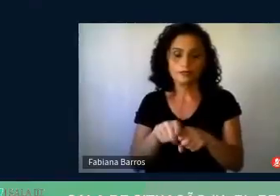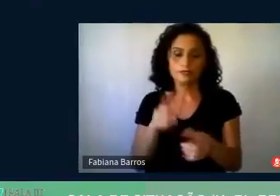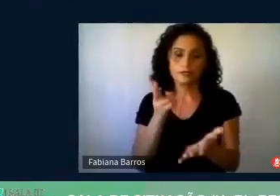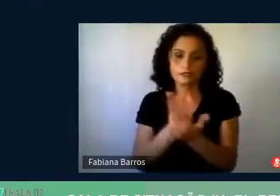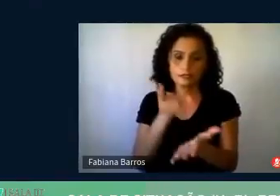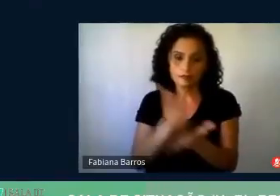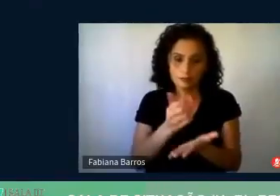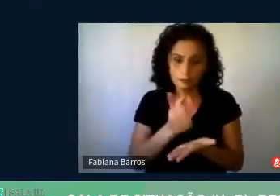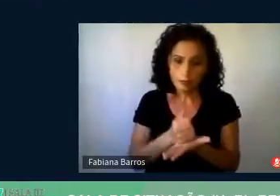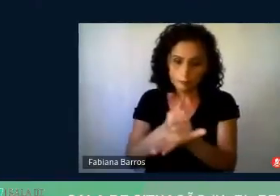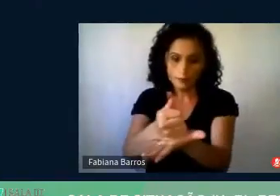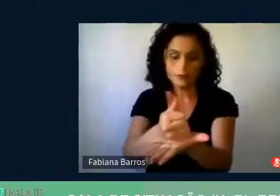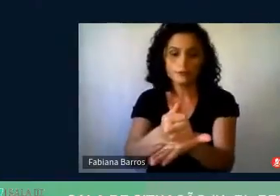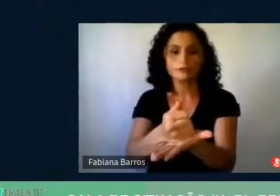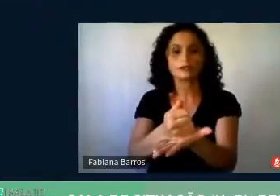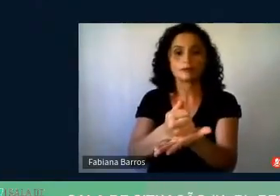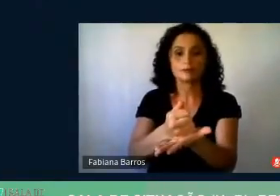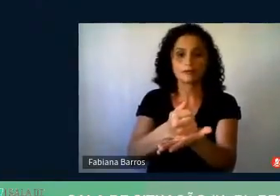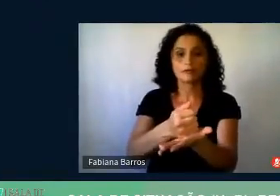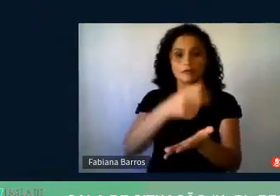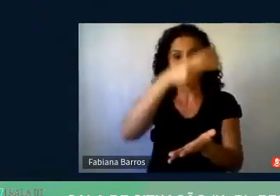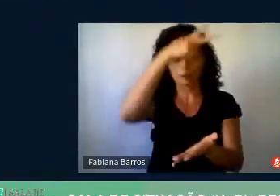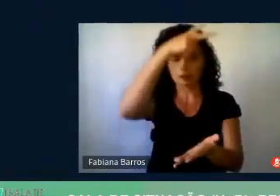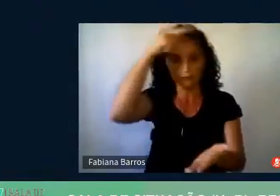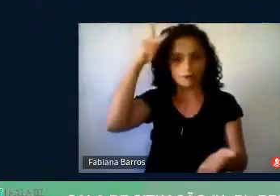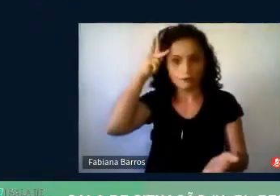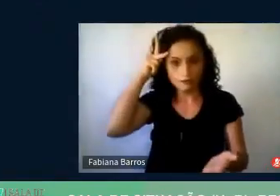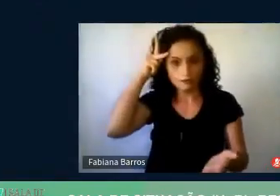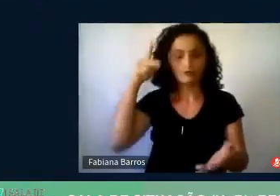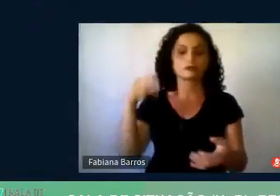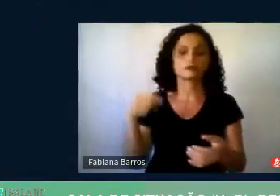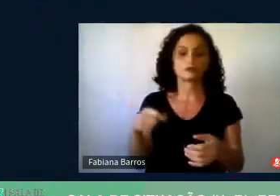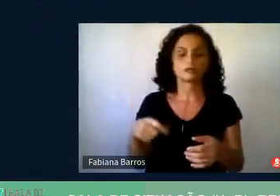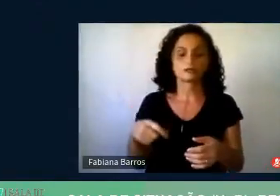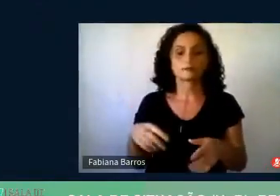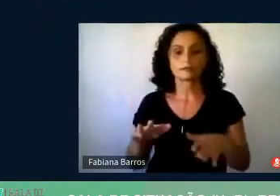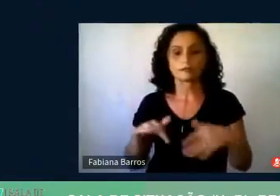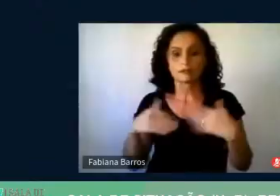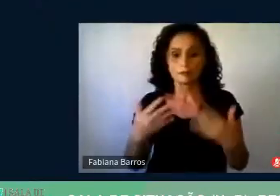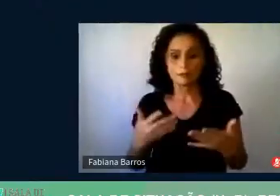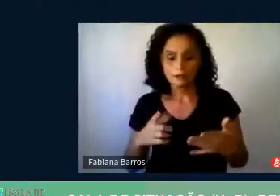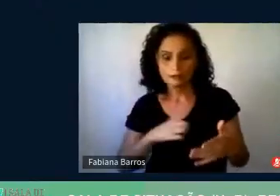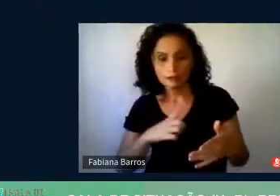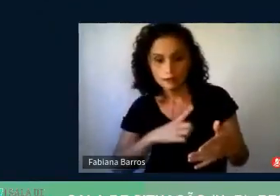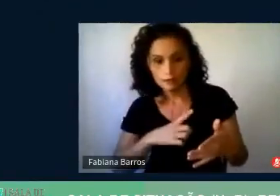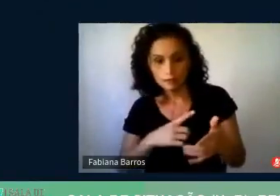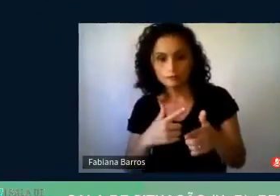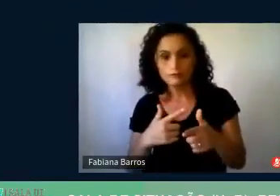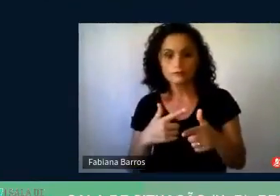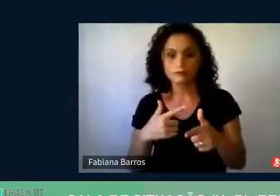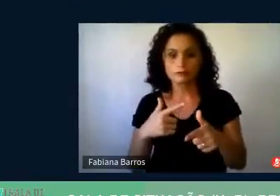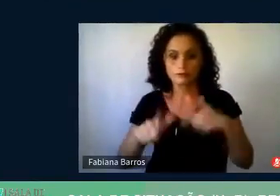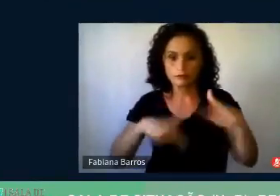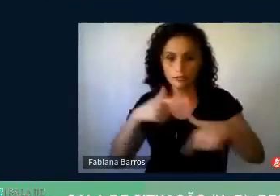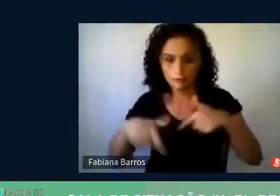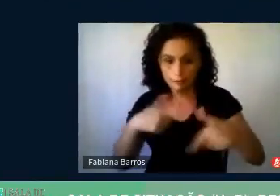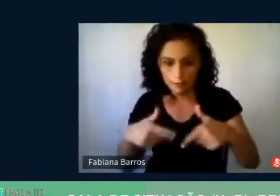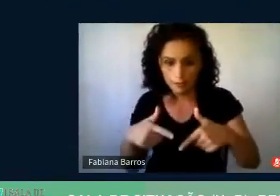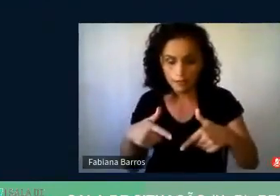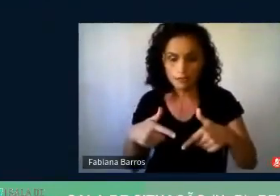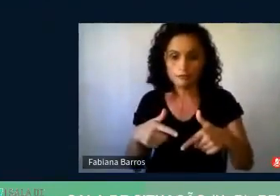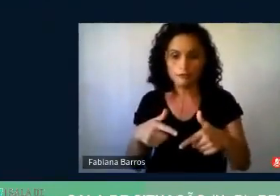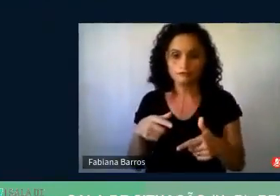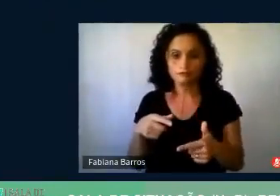acho que é o nosso desafio, o nosso projeto que a gente tem mais querido nesse momento. É trabalhar o apoio à